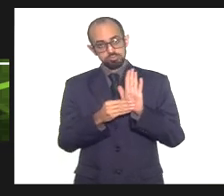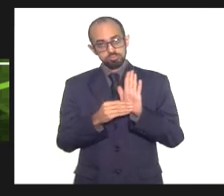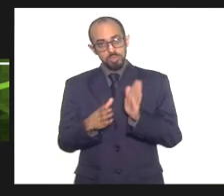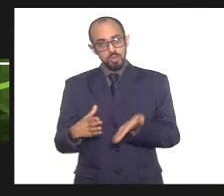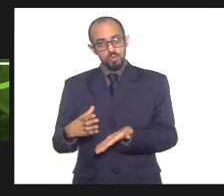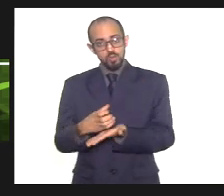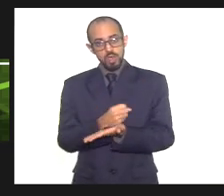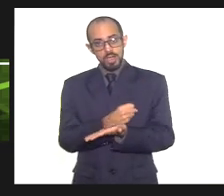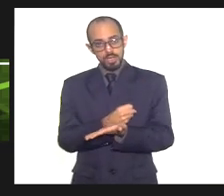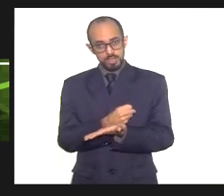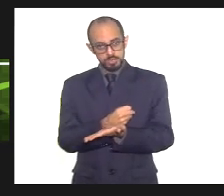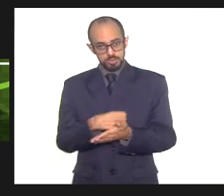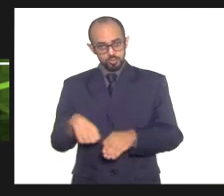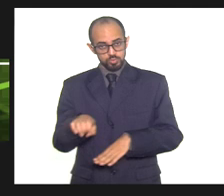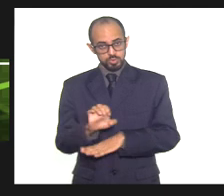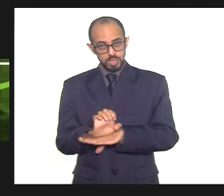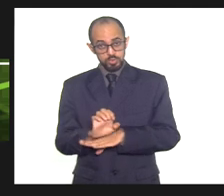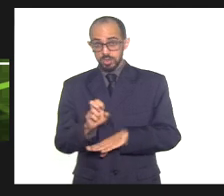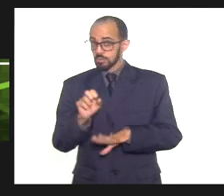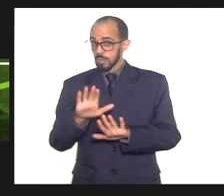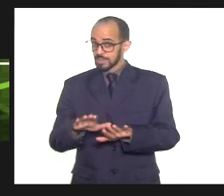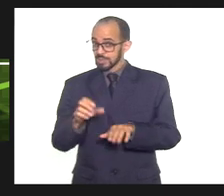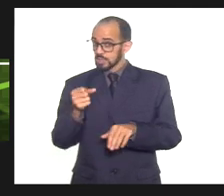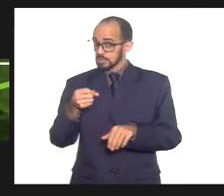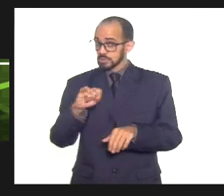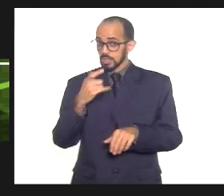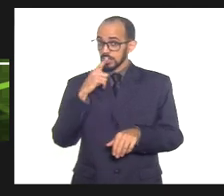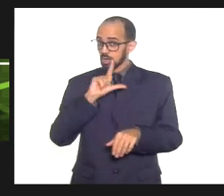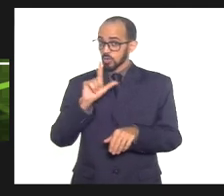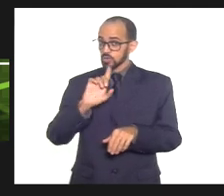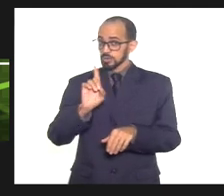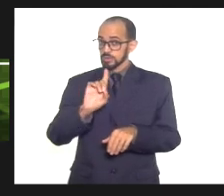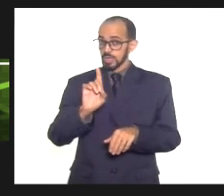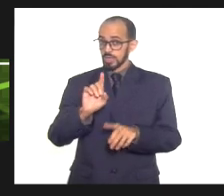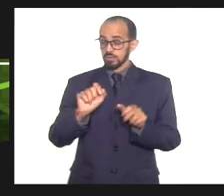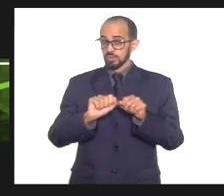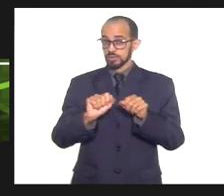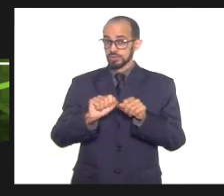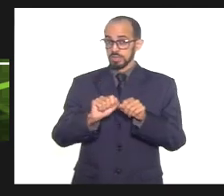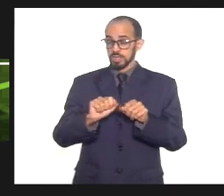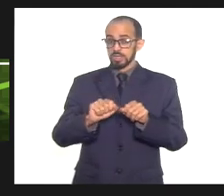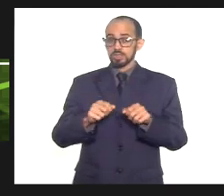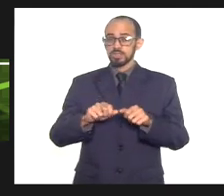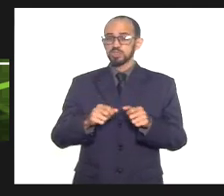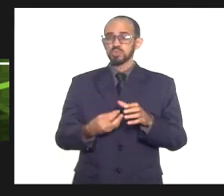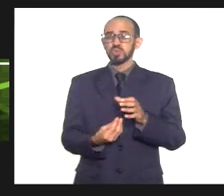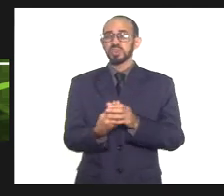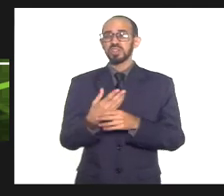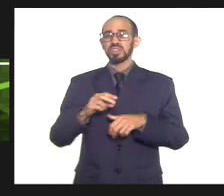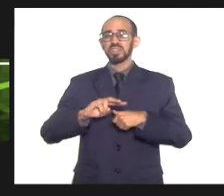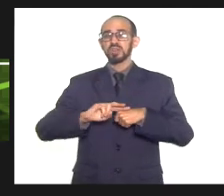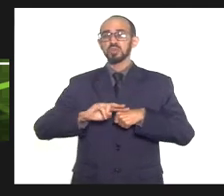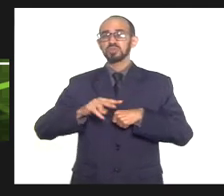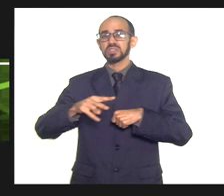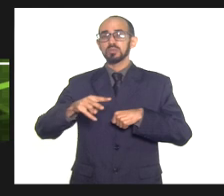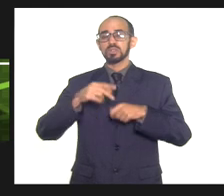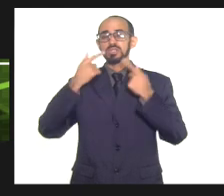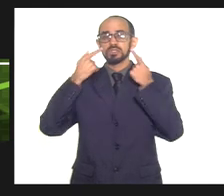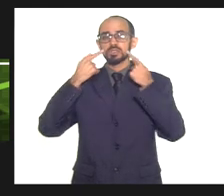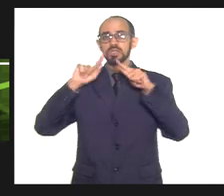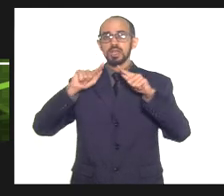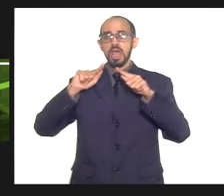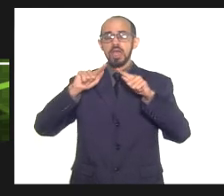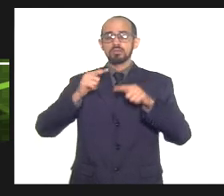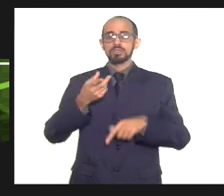se cumpre por motivo abrupto, não previsto, isso causa um grave prejuízo às